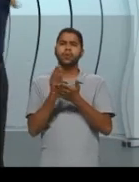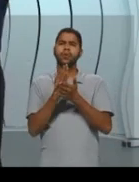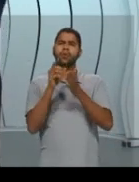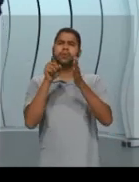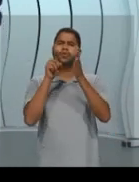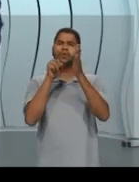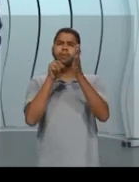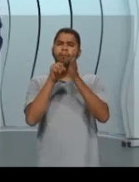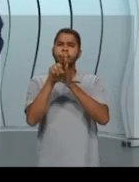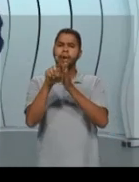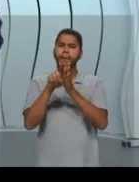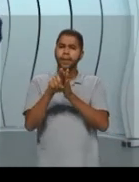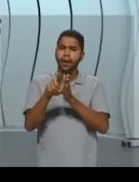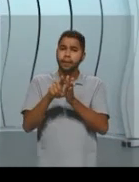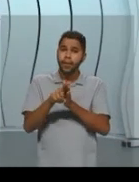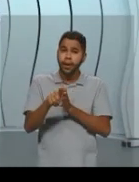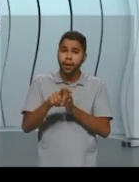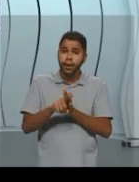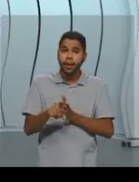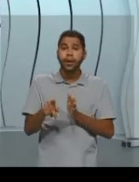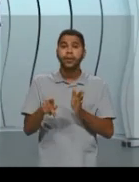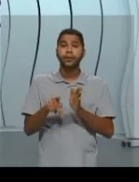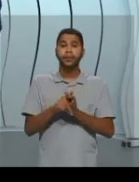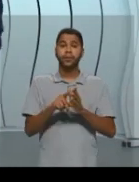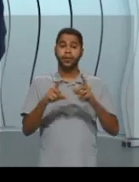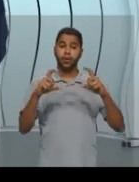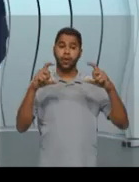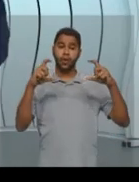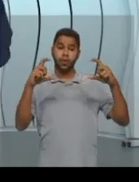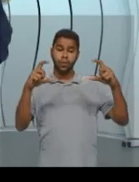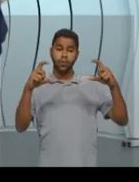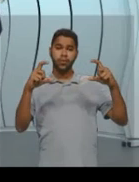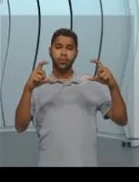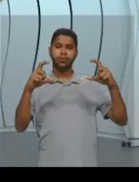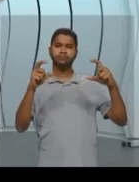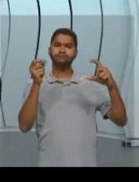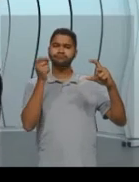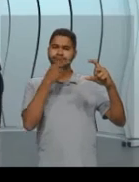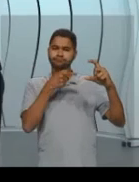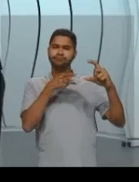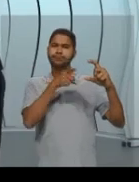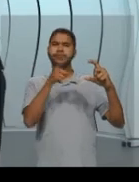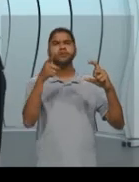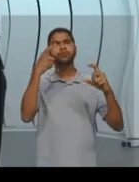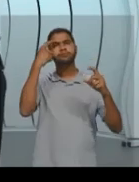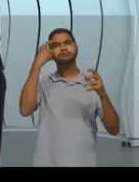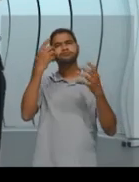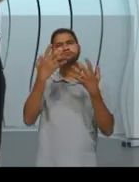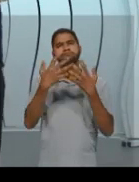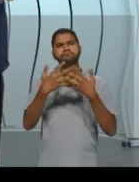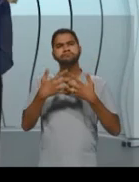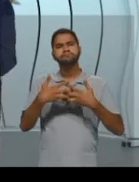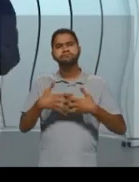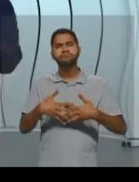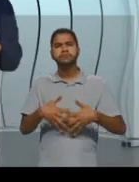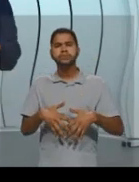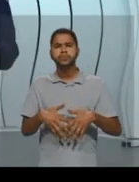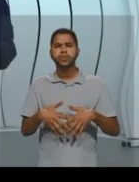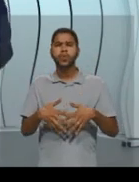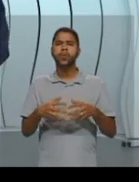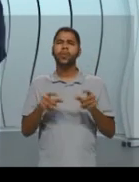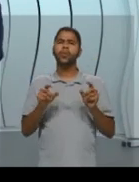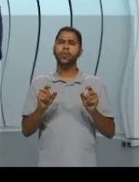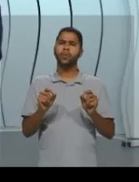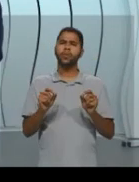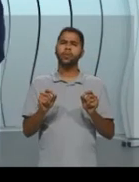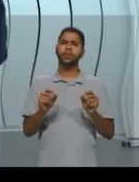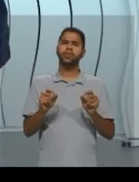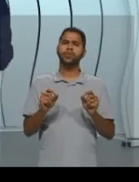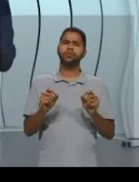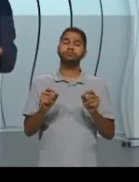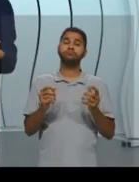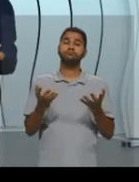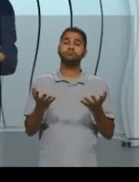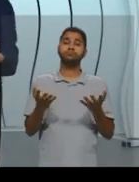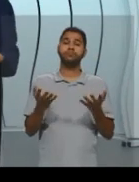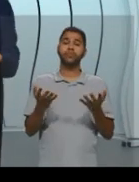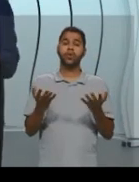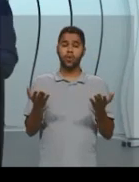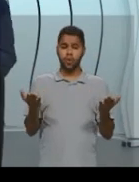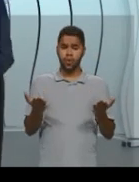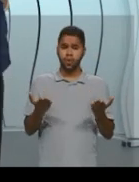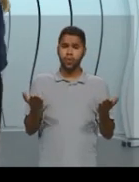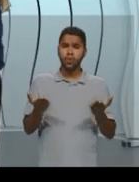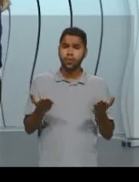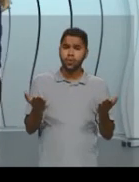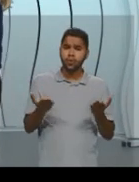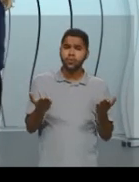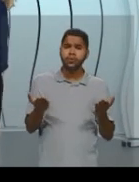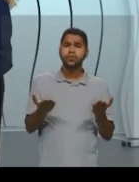perguntas sobre a charge para você refletir, para você pensar, né, com relação aos dias de